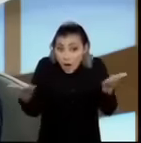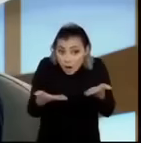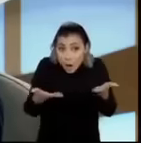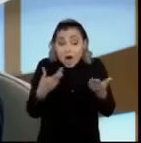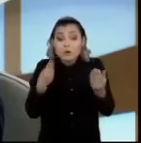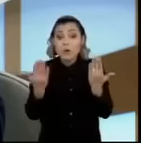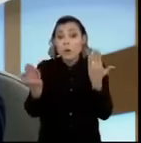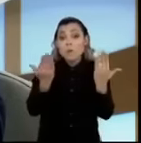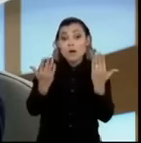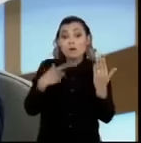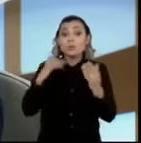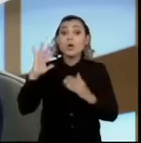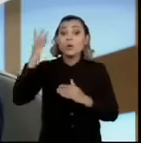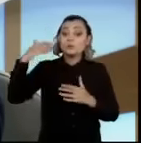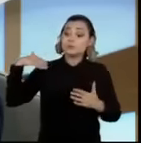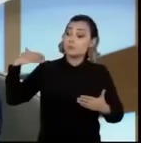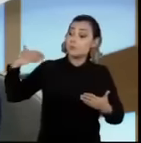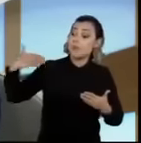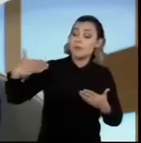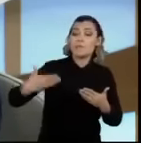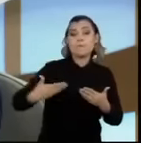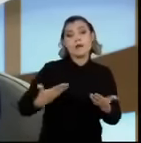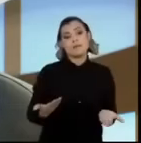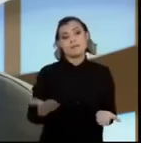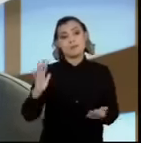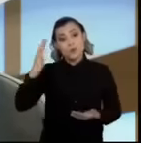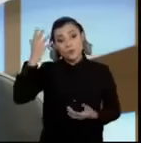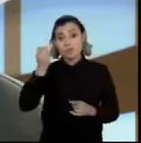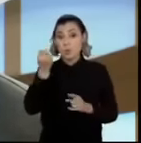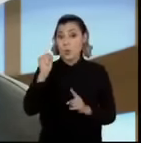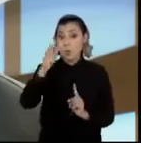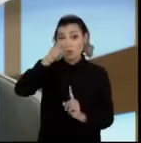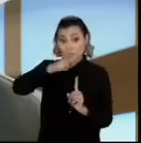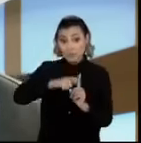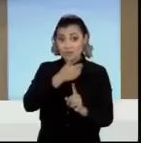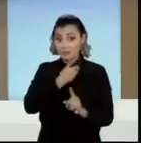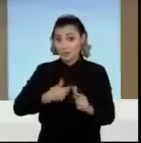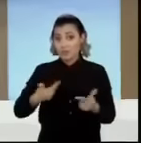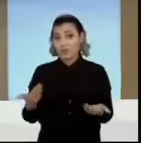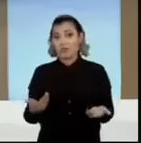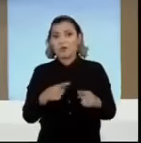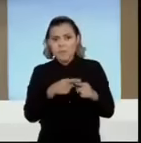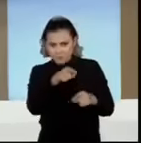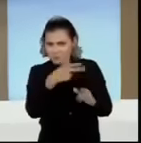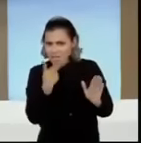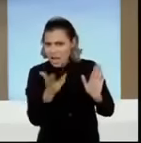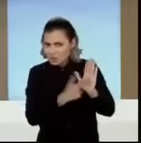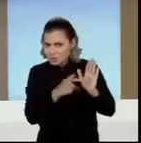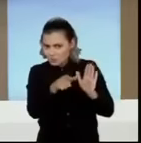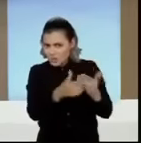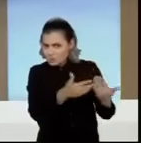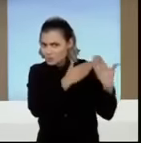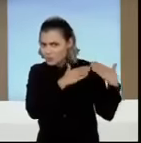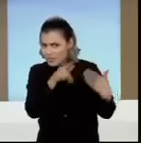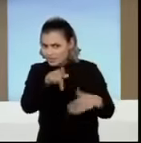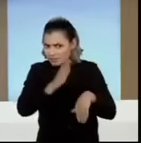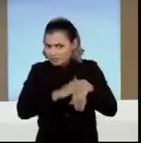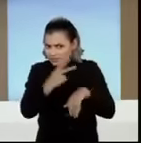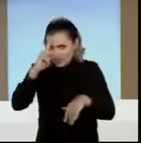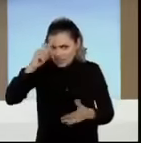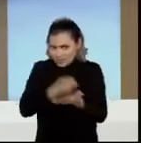balanço do que nós recebemos nesses primeiros 8 meses de governo. Mas nesse balanço o senhor reconhece responsabilidade pelas suas